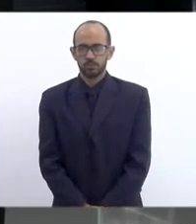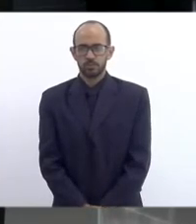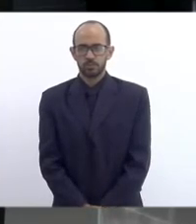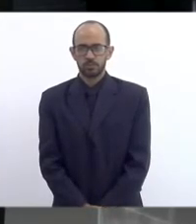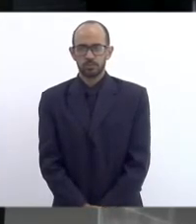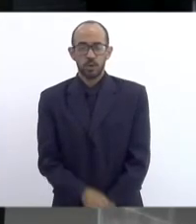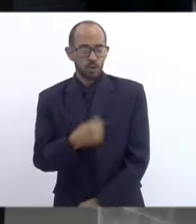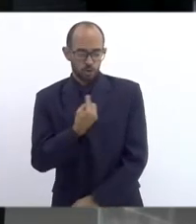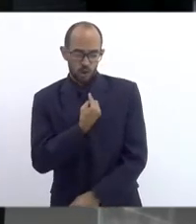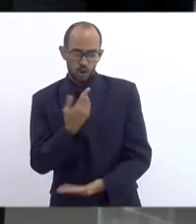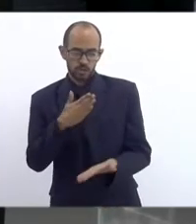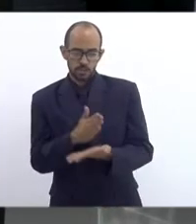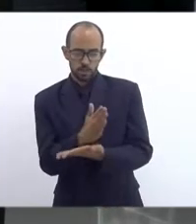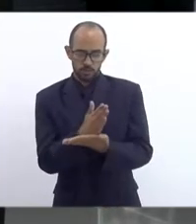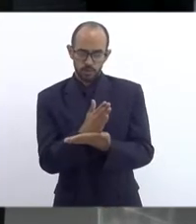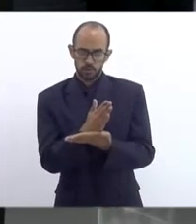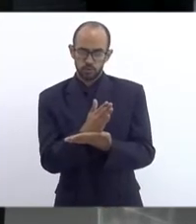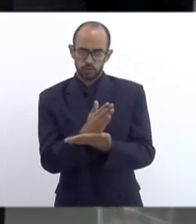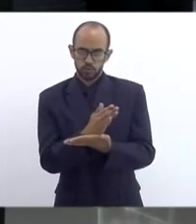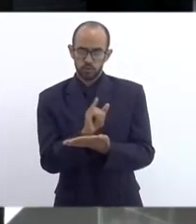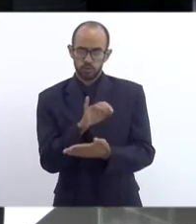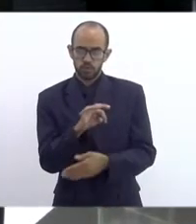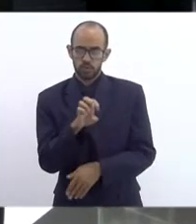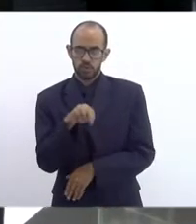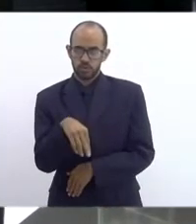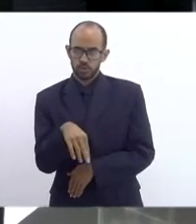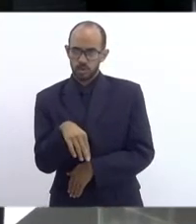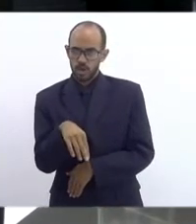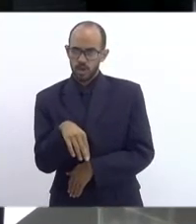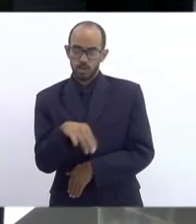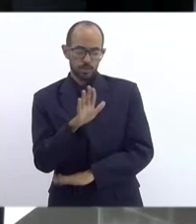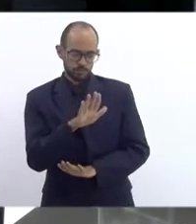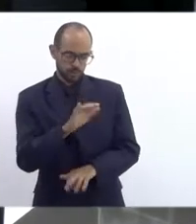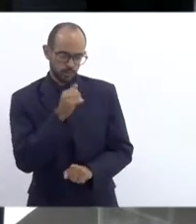A gente aprovou no item. Não, ainda não.